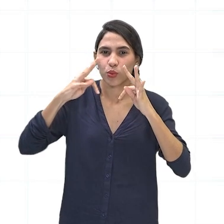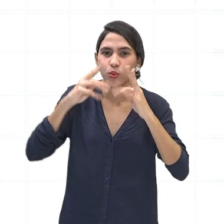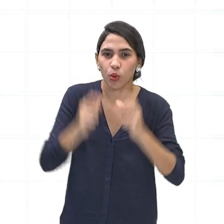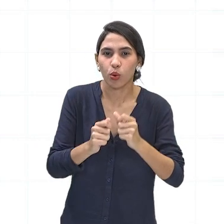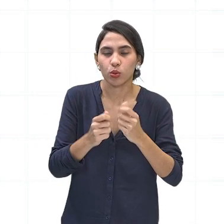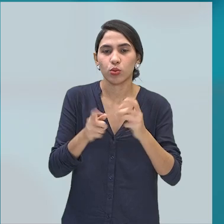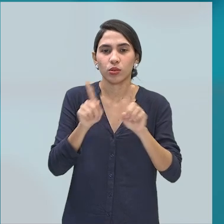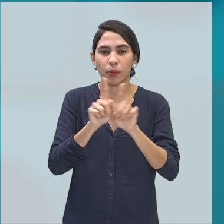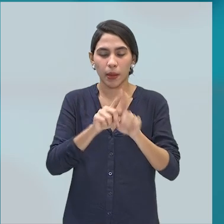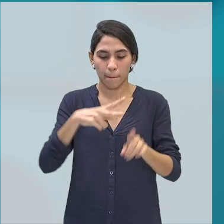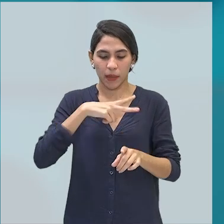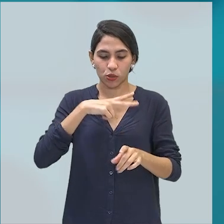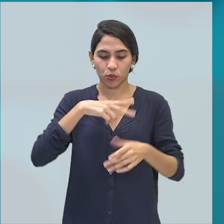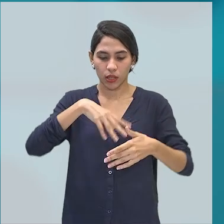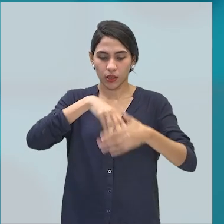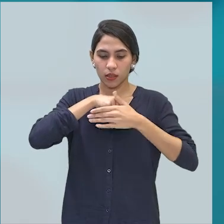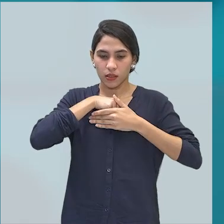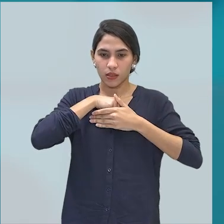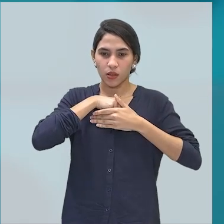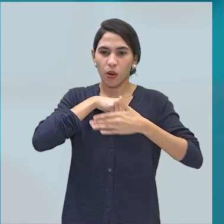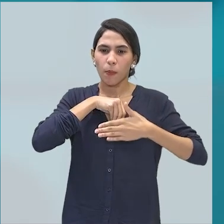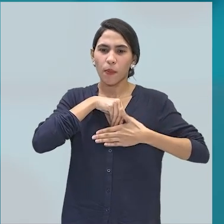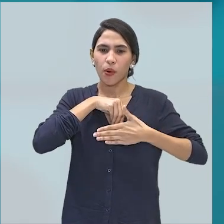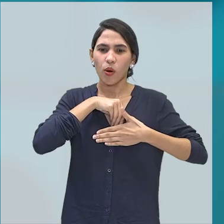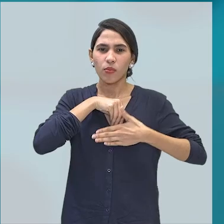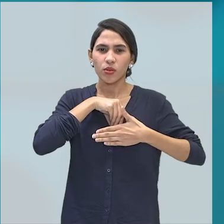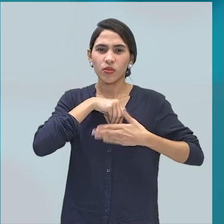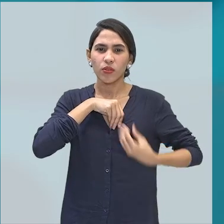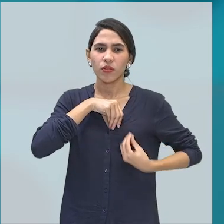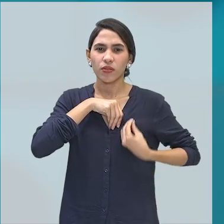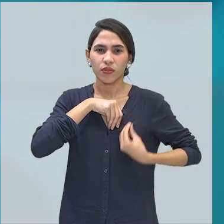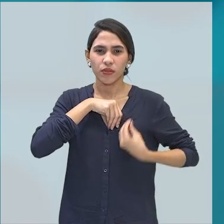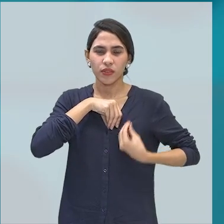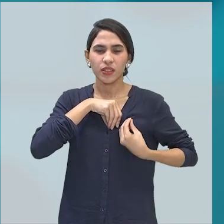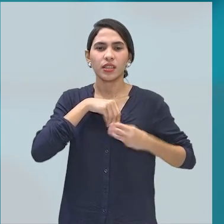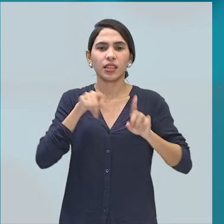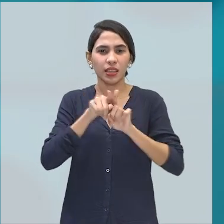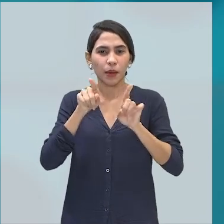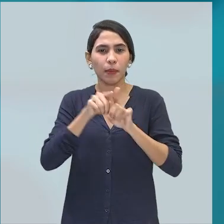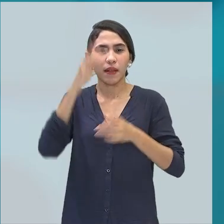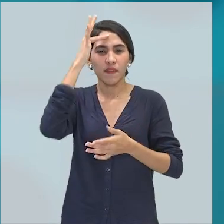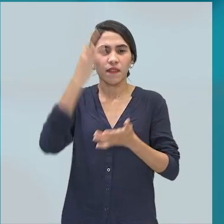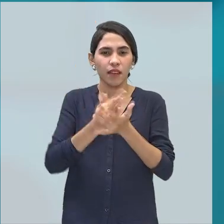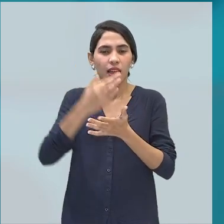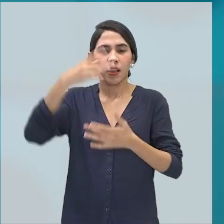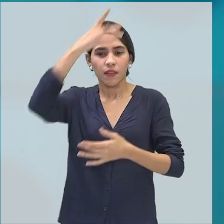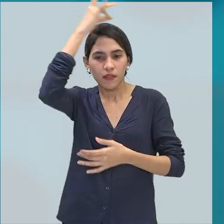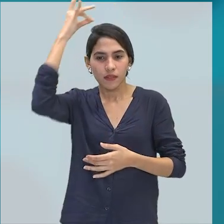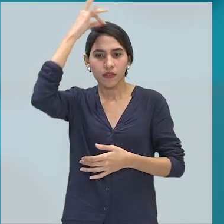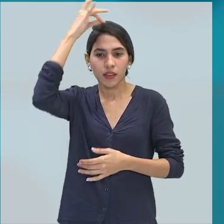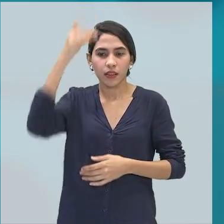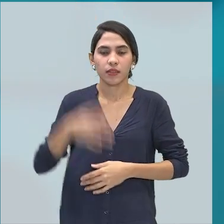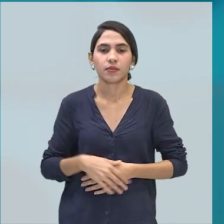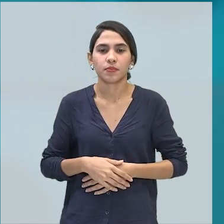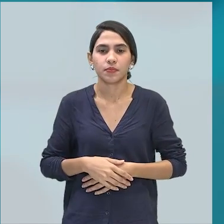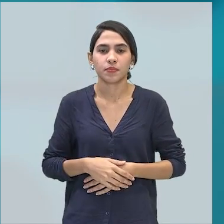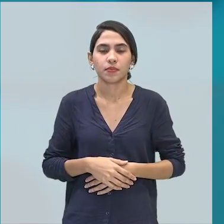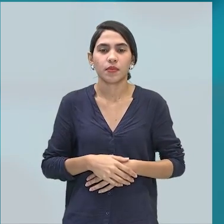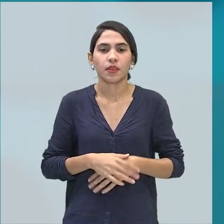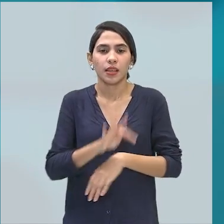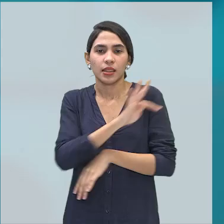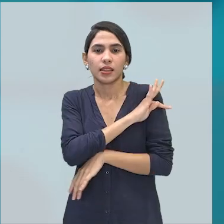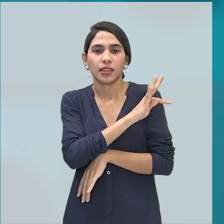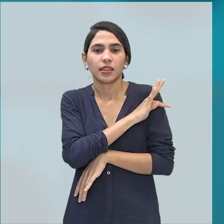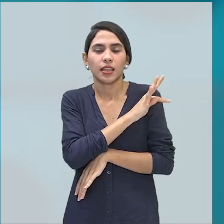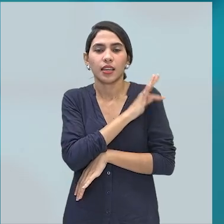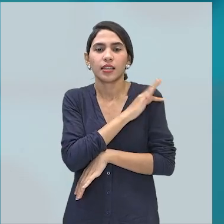questão pessoal, até da sua própria espiritualidade, né? Da segurança da técnica ligada